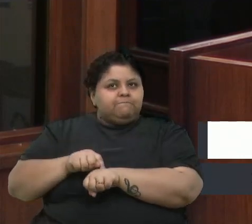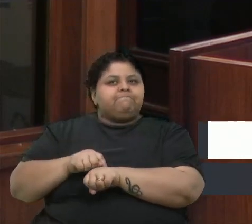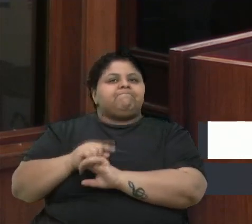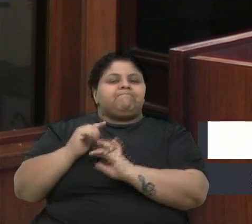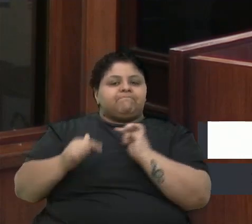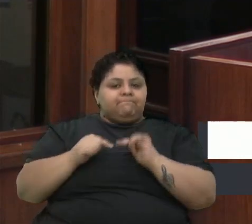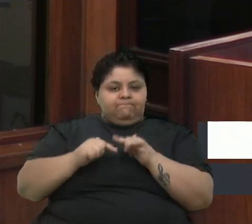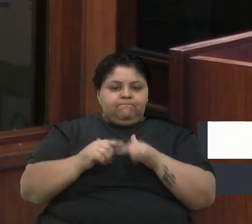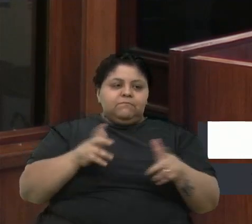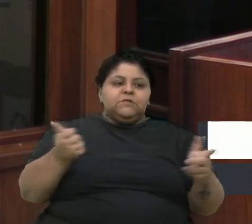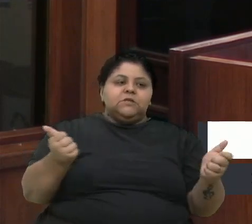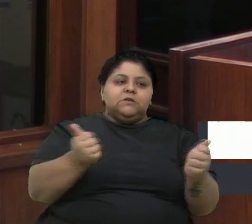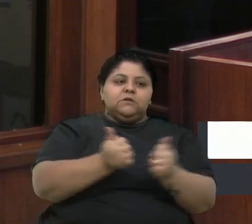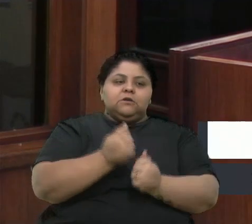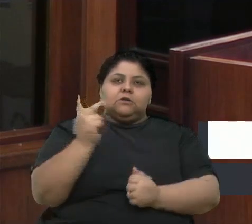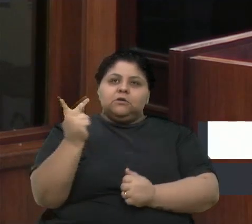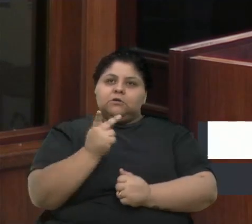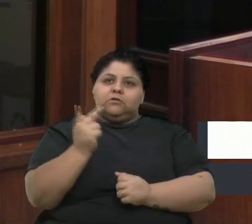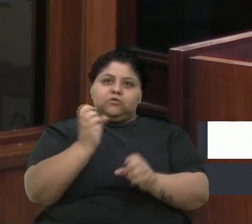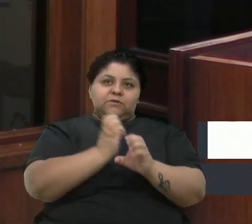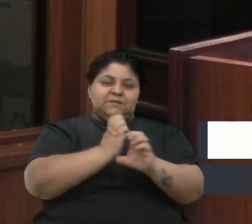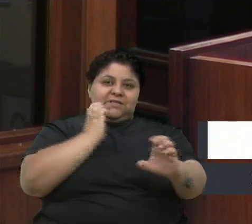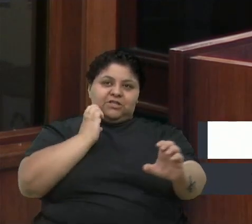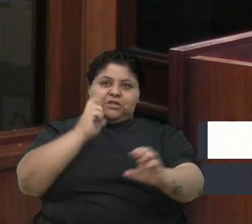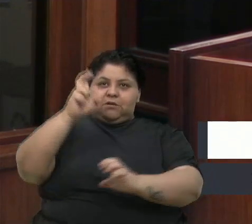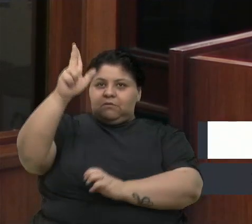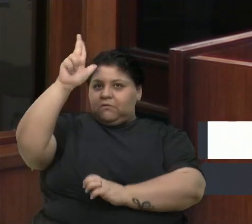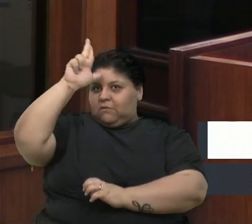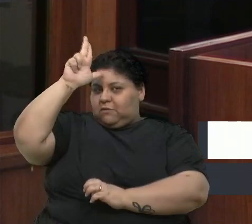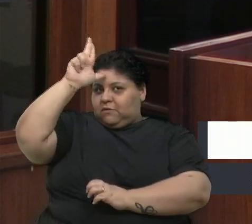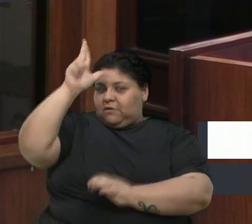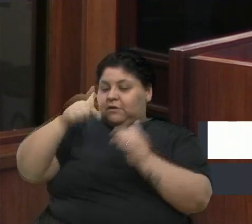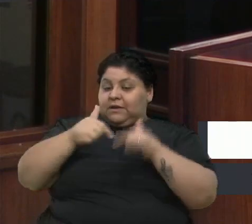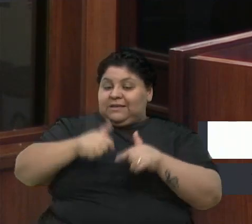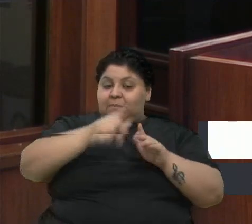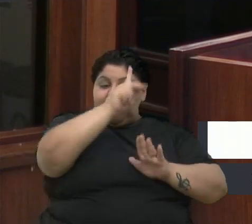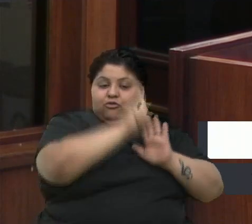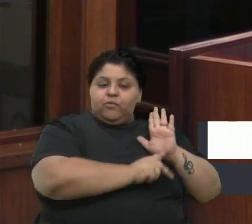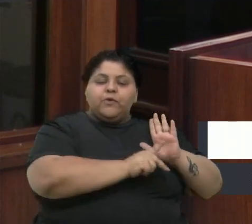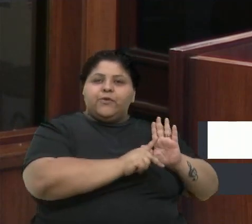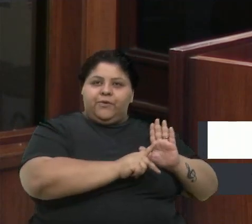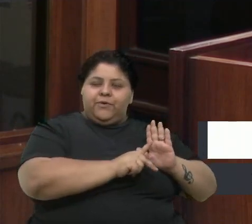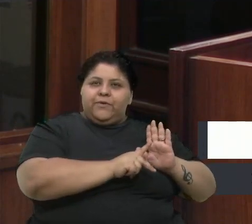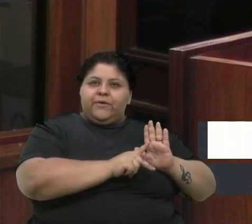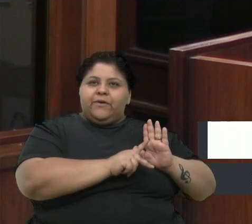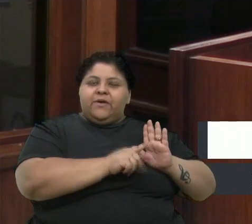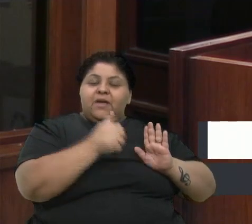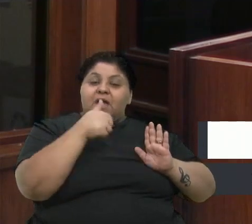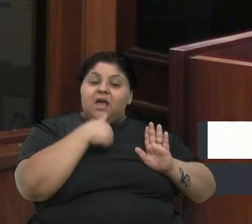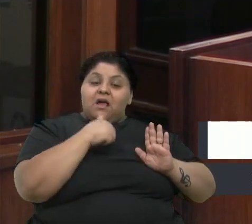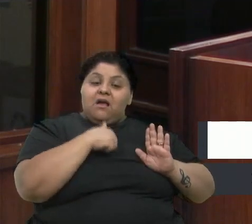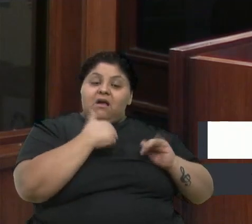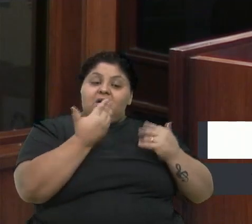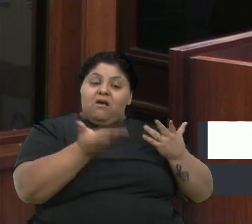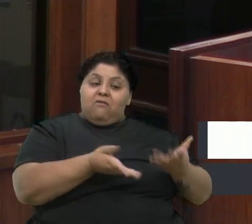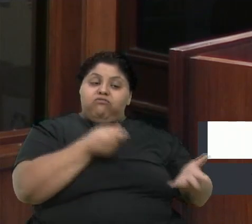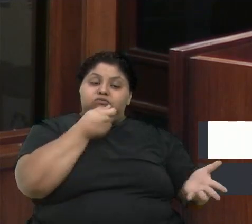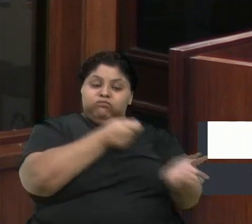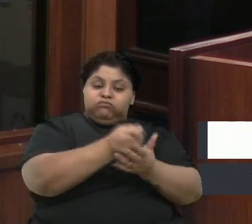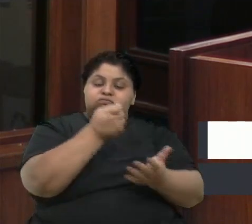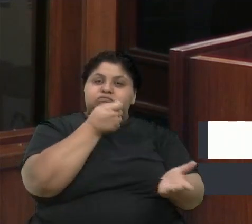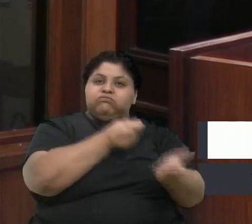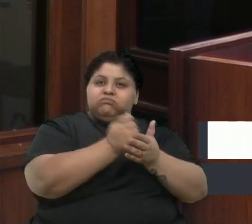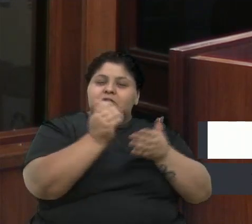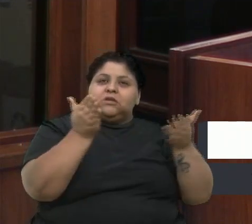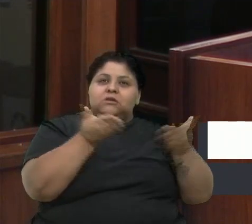trabalhando junto com 2 engenheiros alemães que trabalham no projeto, e que eu estou, então, nessa luta,